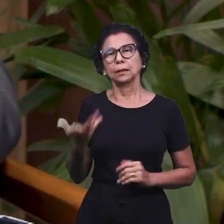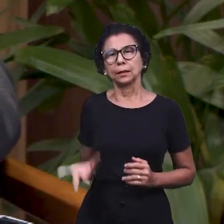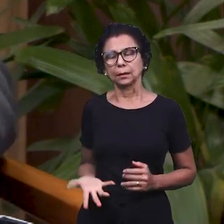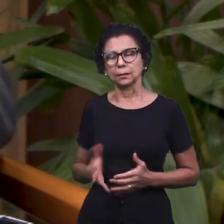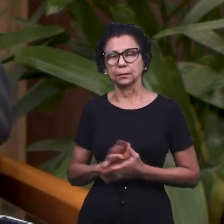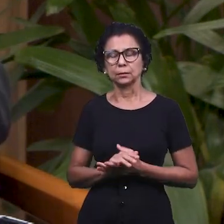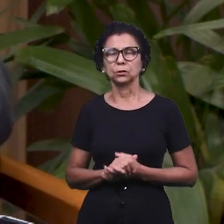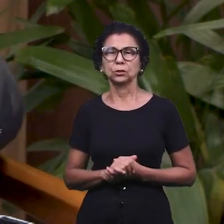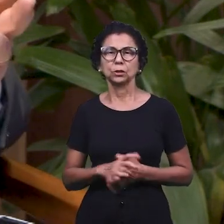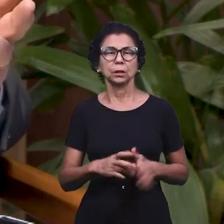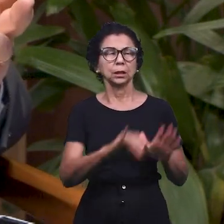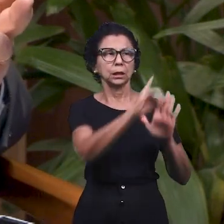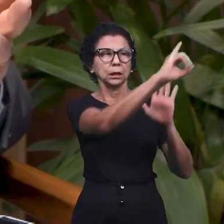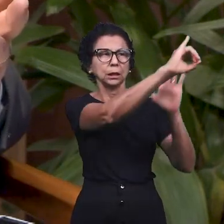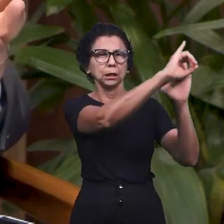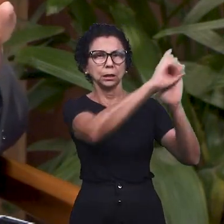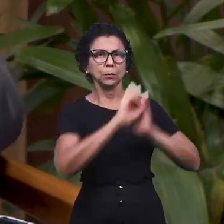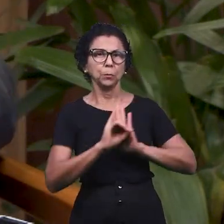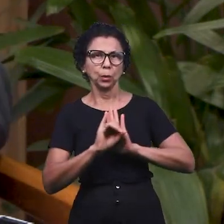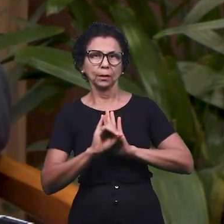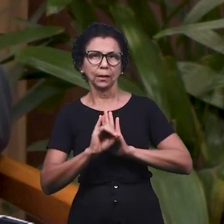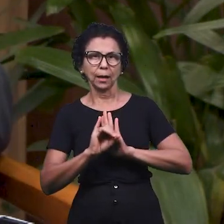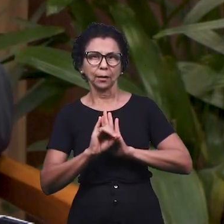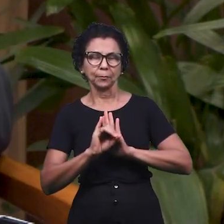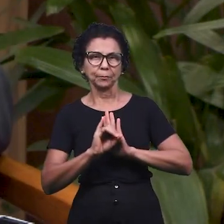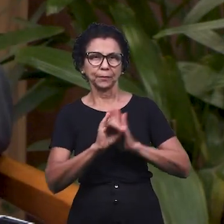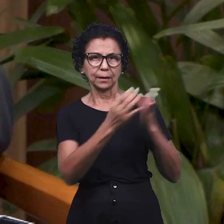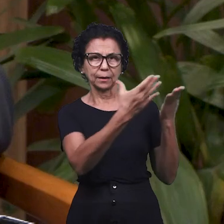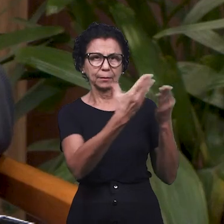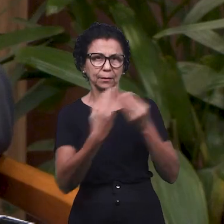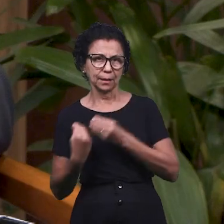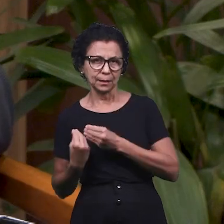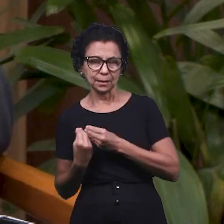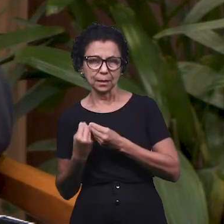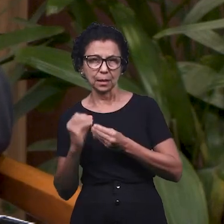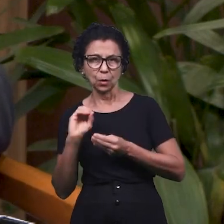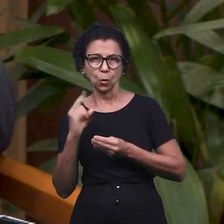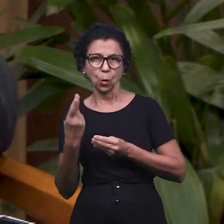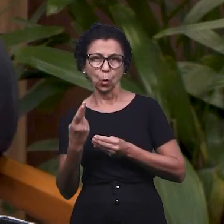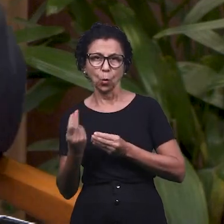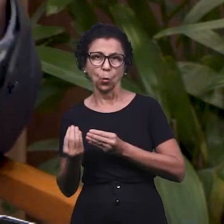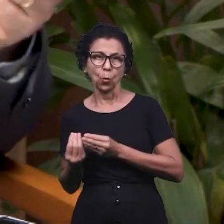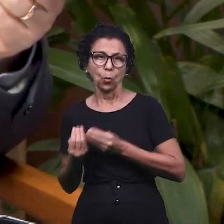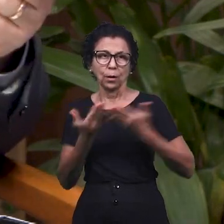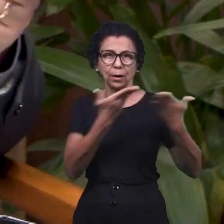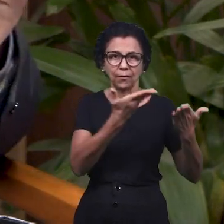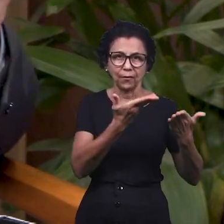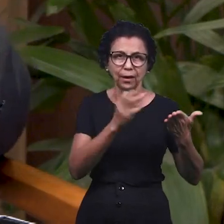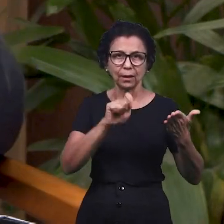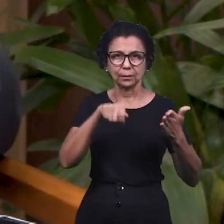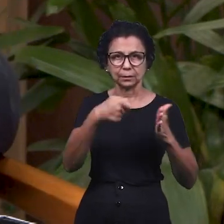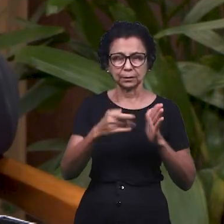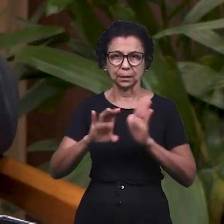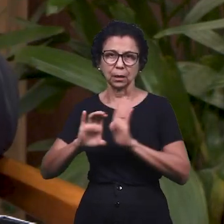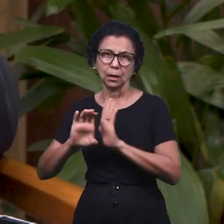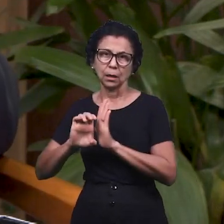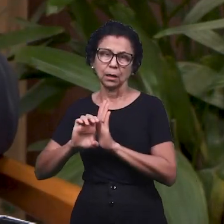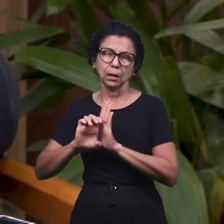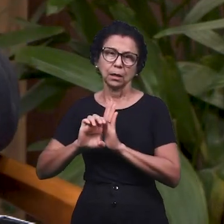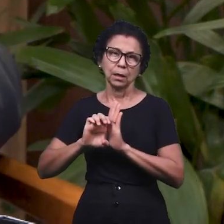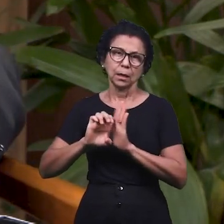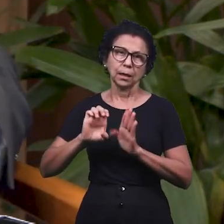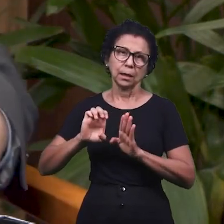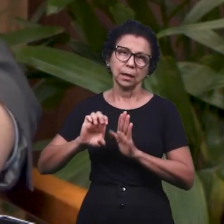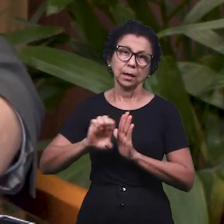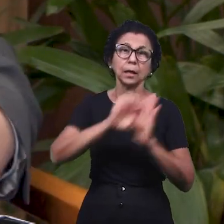de vocês aqui uma complexidade enorme, desde tributação, custo, transporte, a escolha do